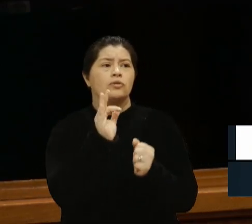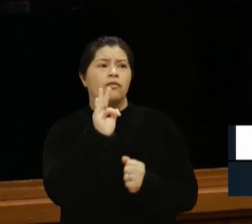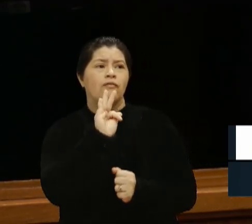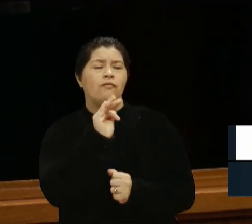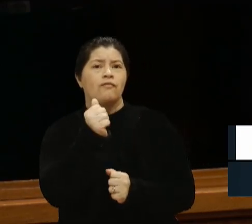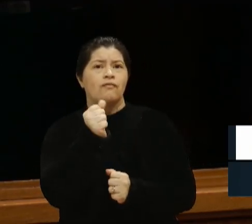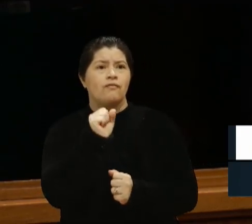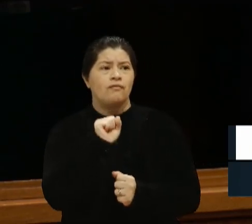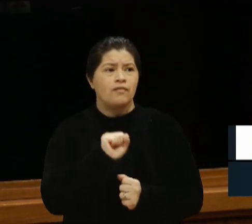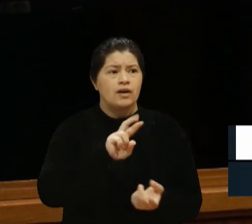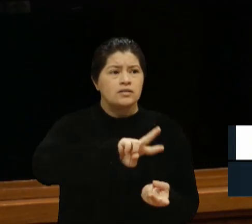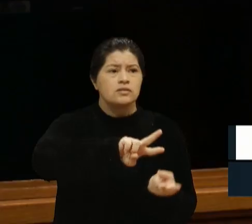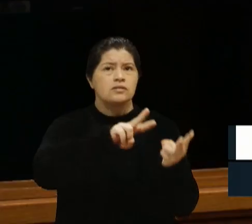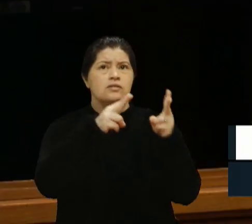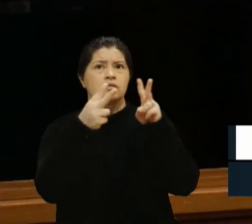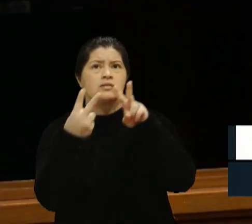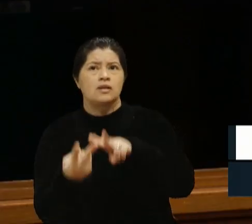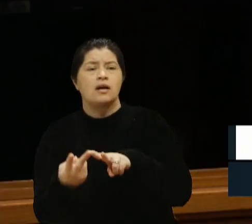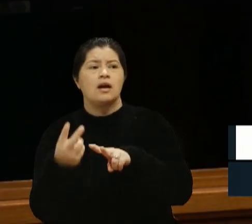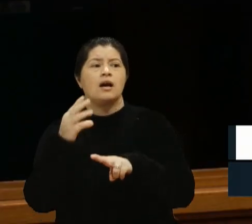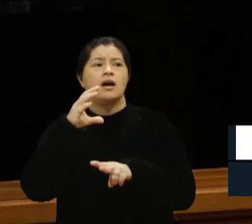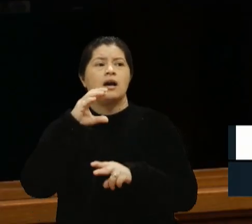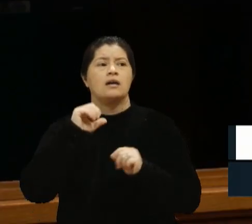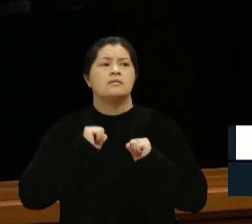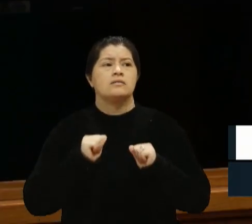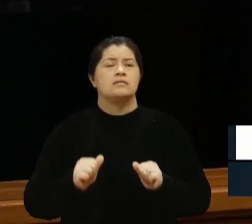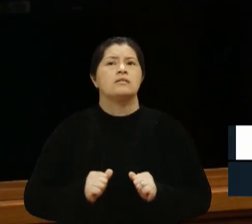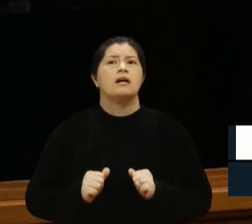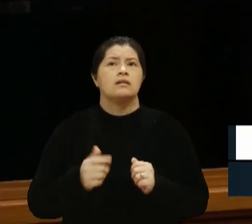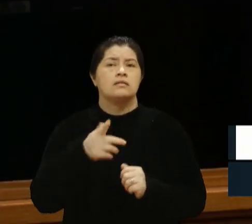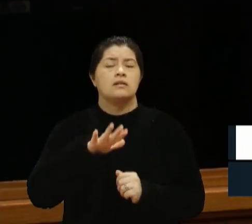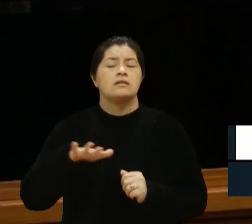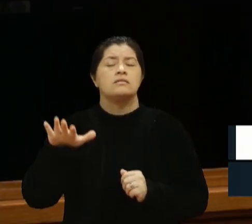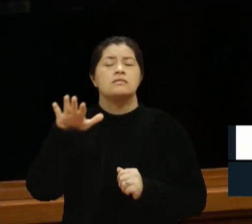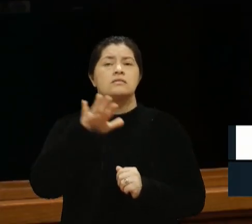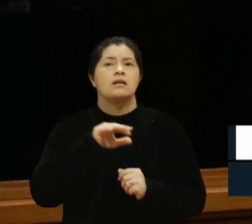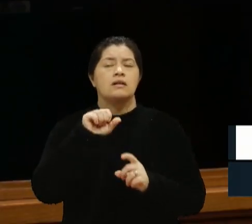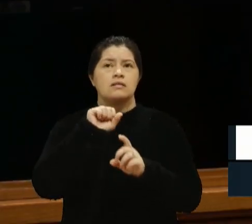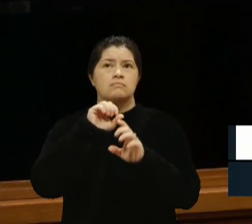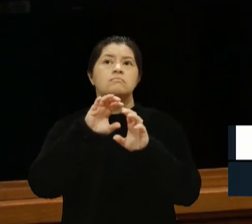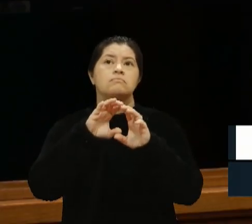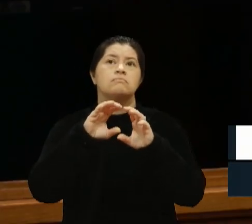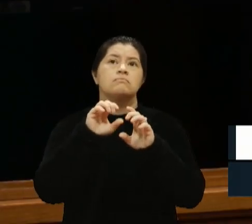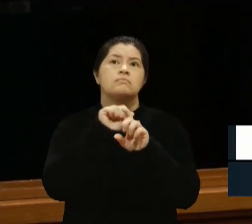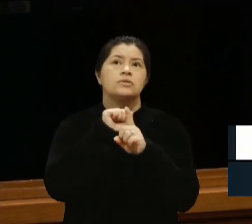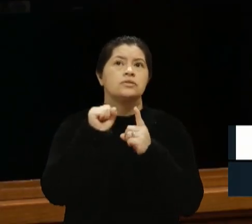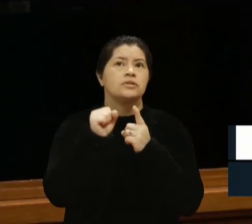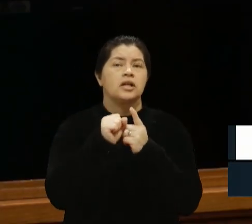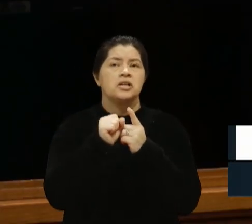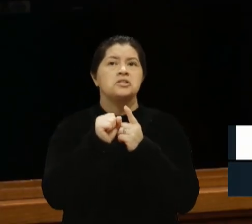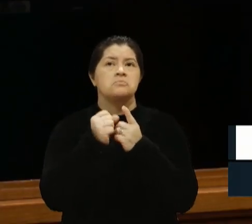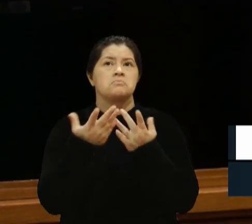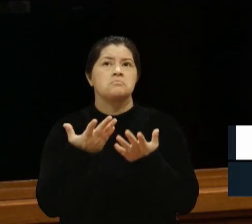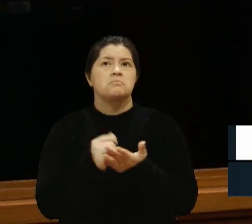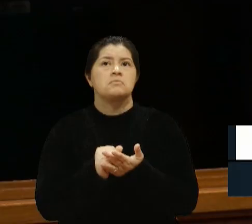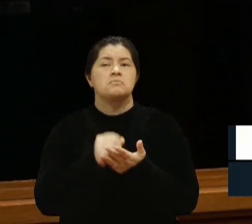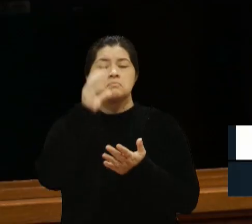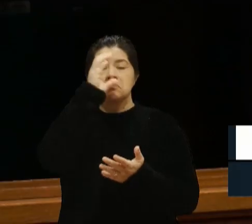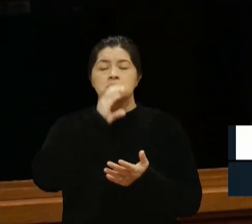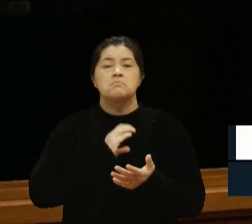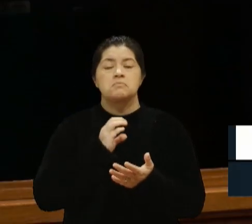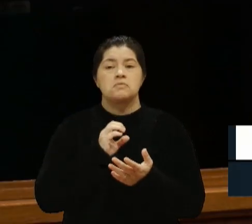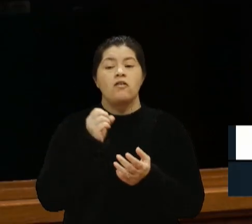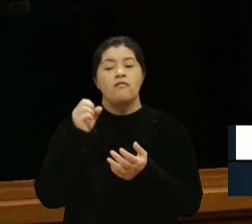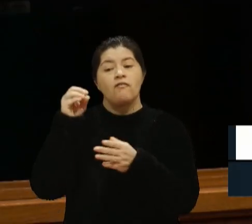para a Secretaria, e que também é uma demanda da sociedade civil que participa, né, da assistência, para a gente votar logo a Lei